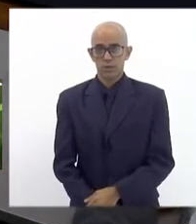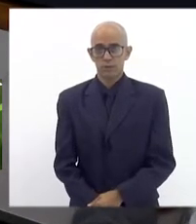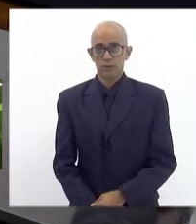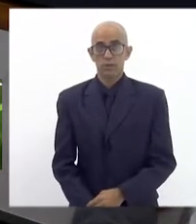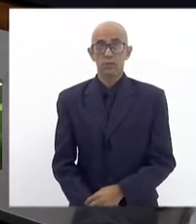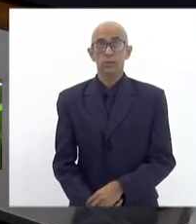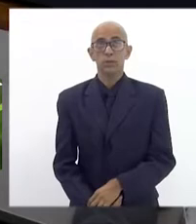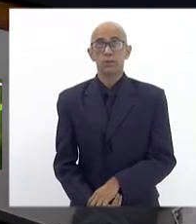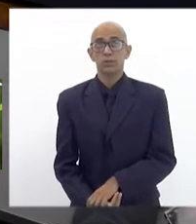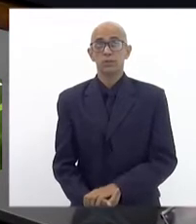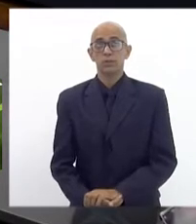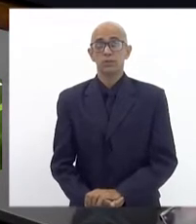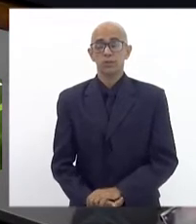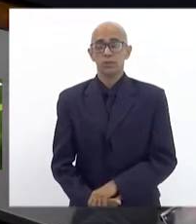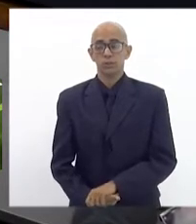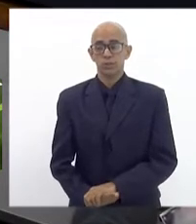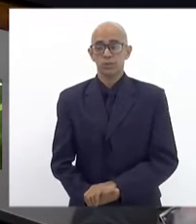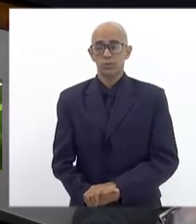Mas ele já botou.